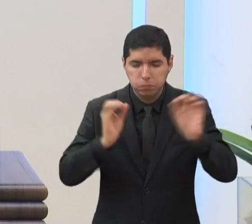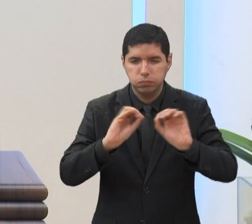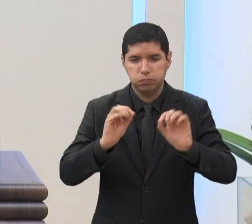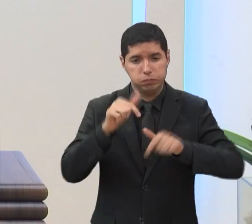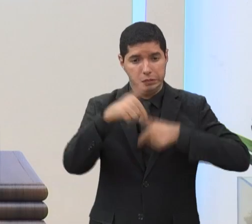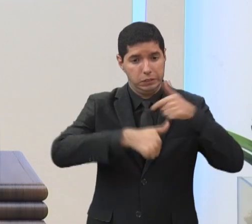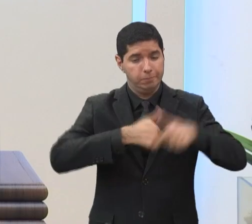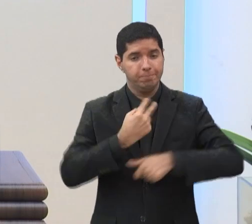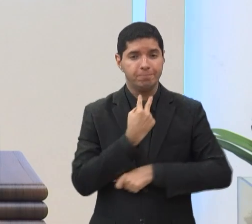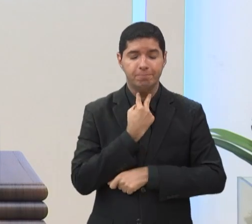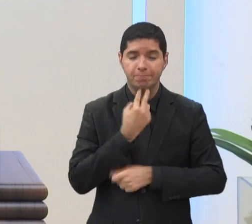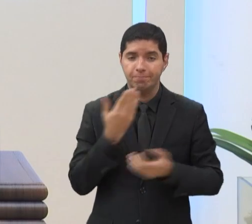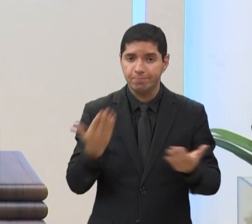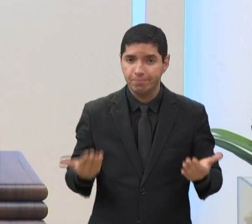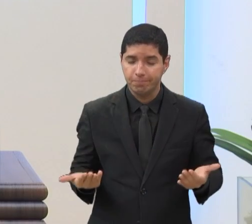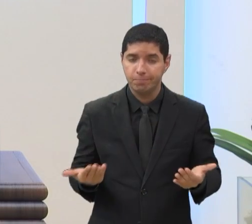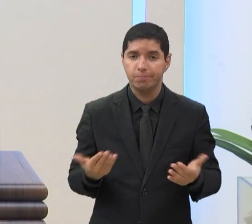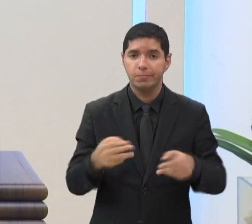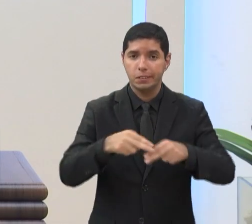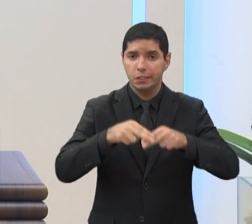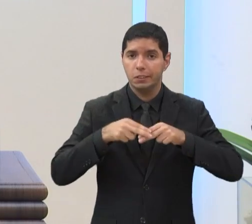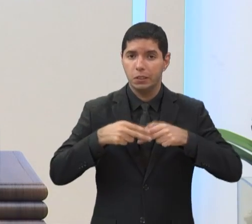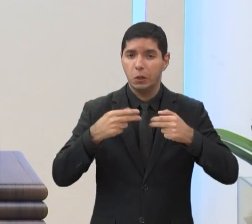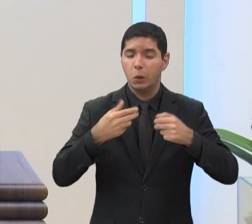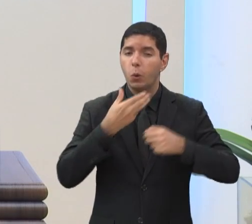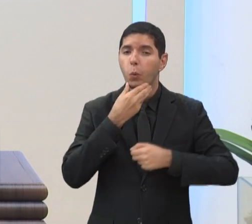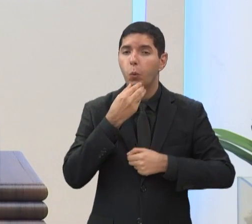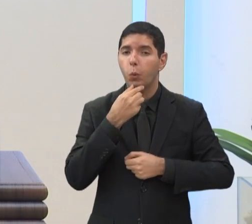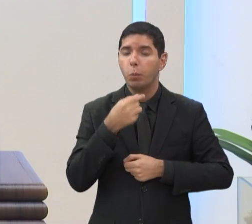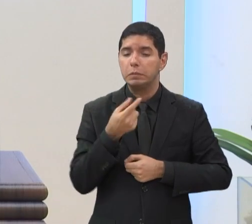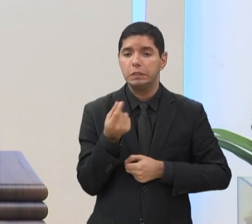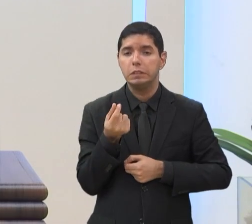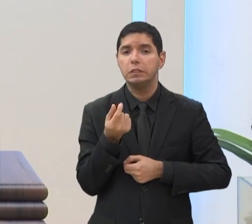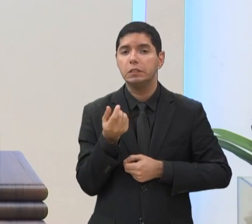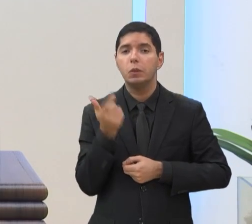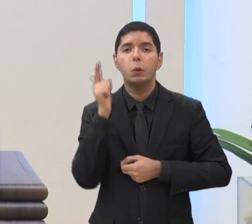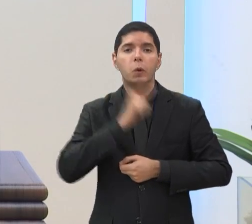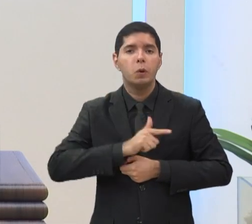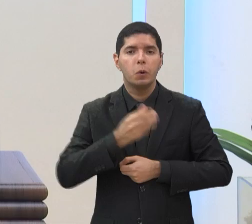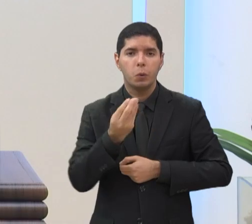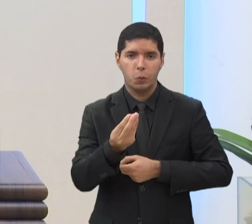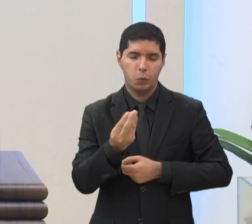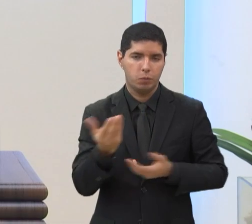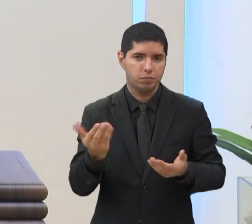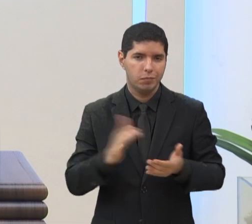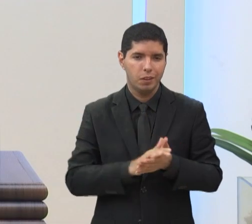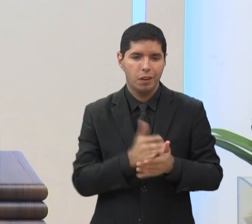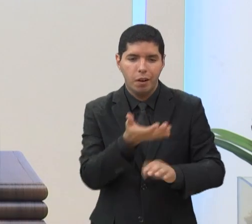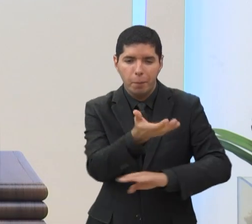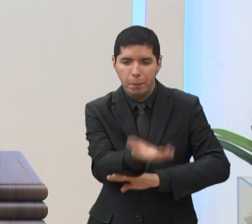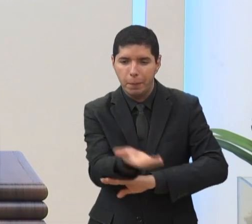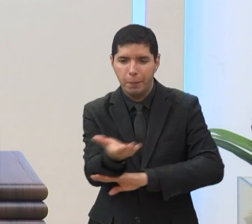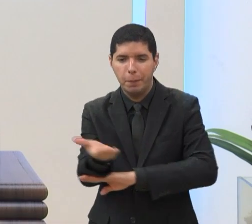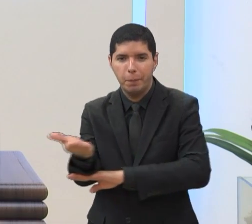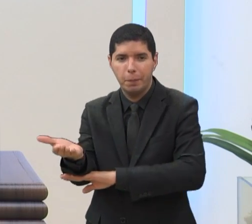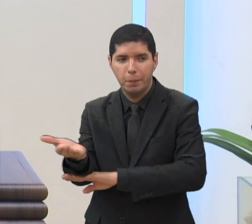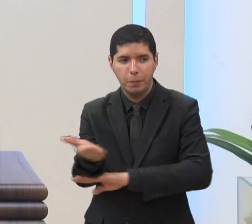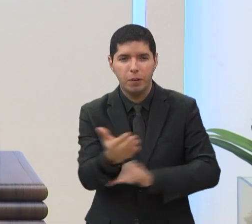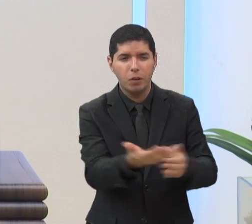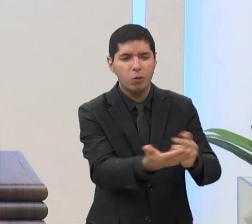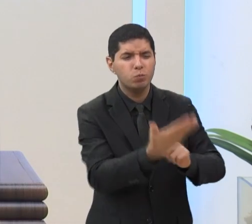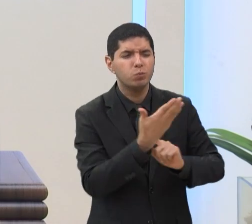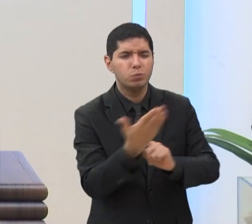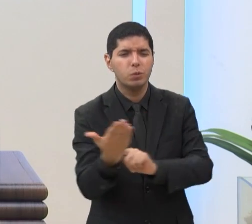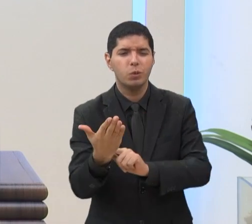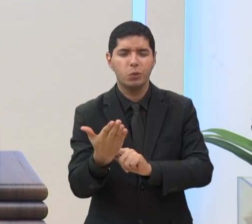trabalhar, certamente não havia naquela época nenhuma previdência social que lhe desse condições